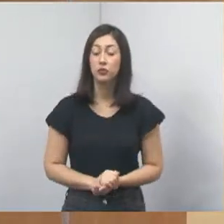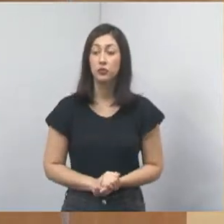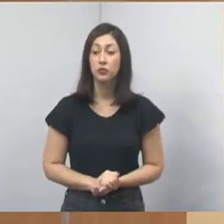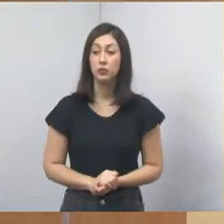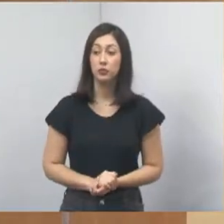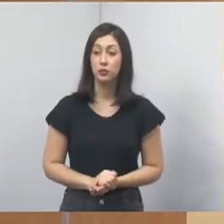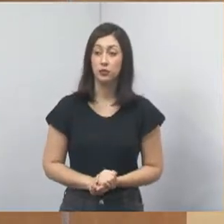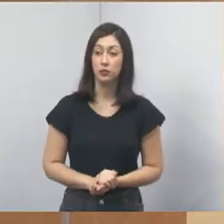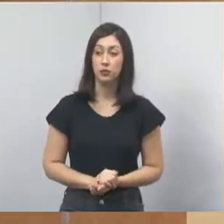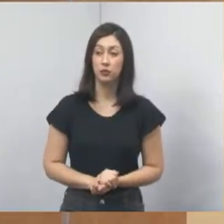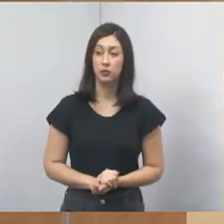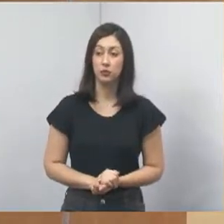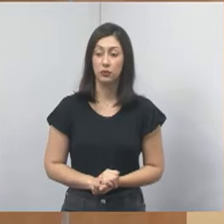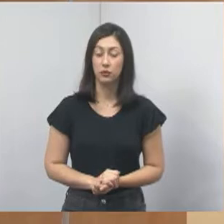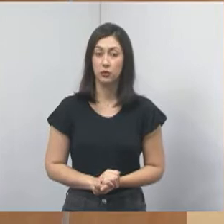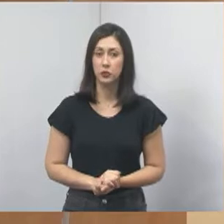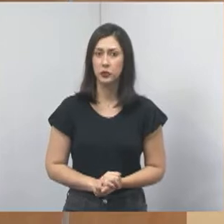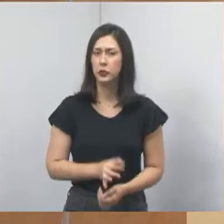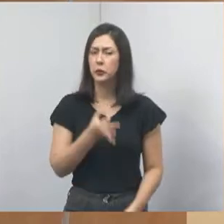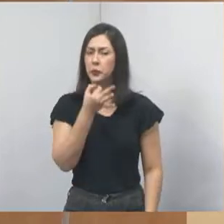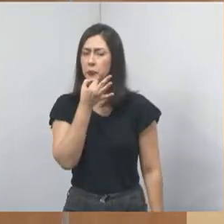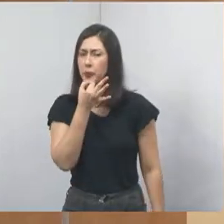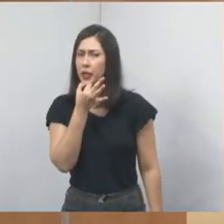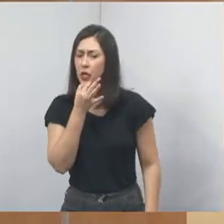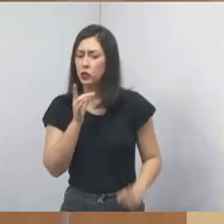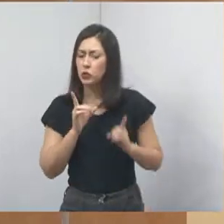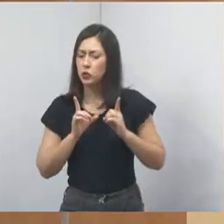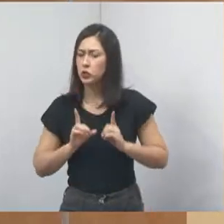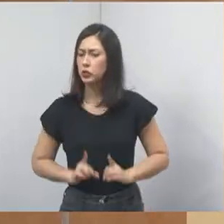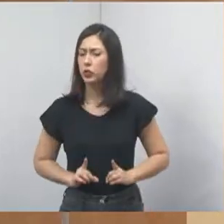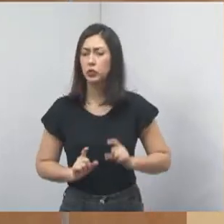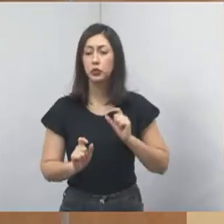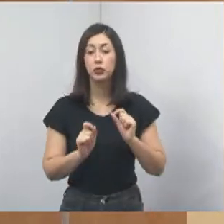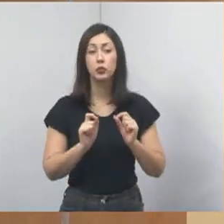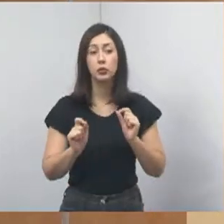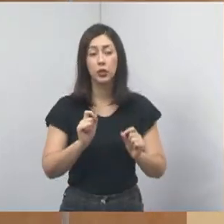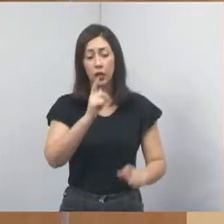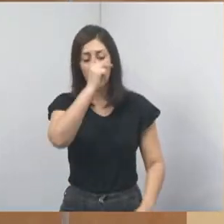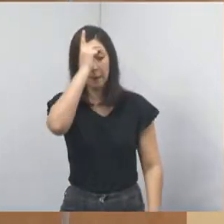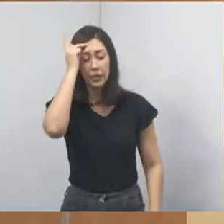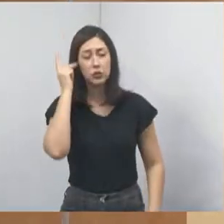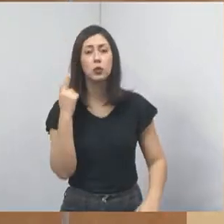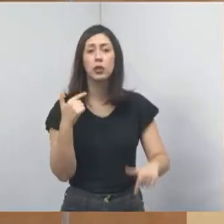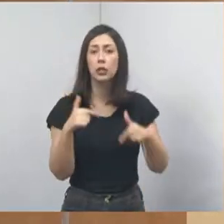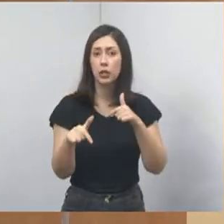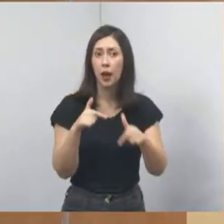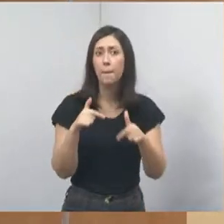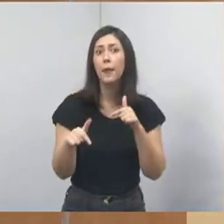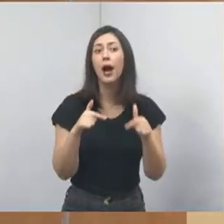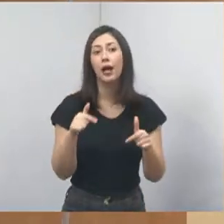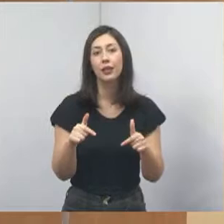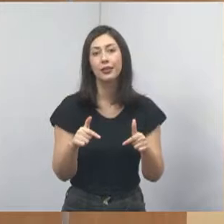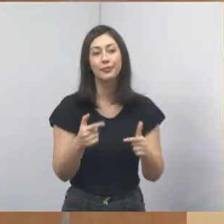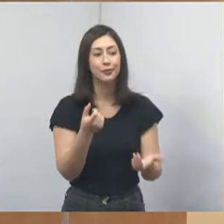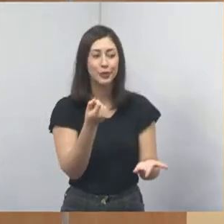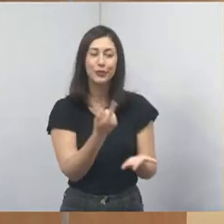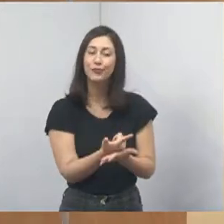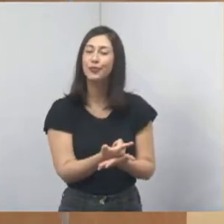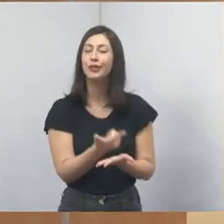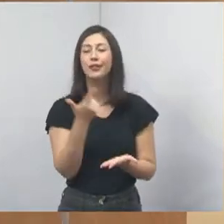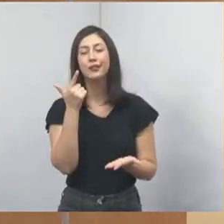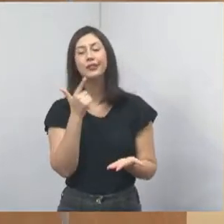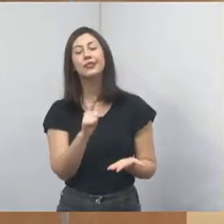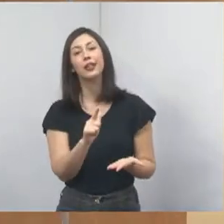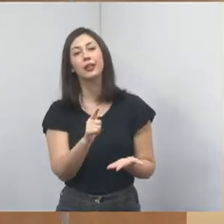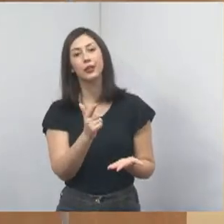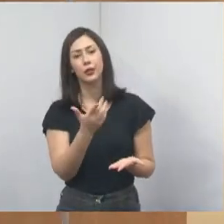Aquilo que, do ponto de vista da dignidade, é o ideal, é que a pessoa possa trabalhar para poder trazer o alimento para casa.